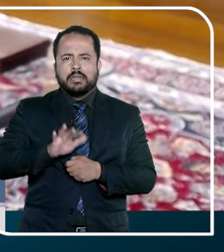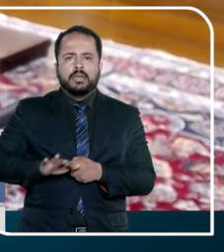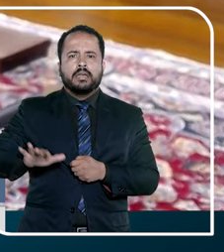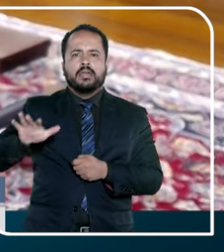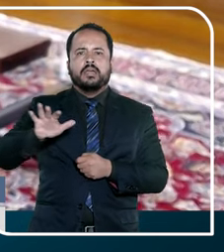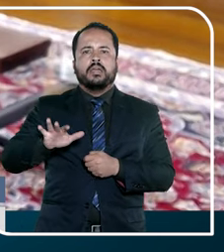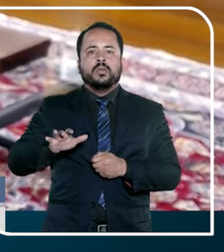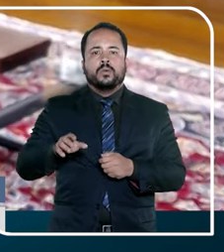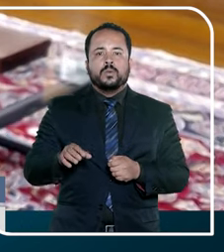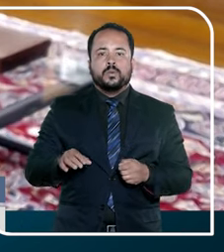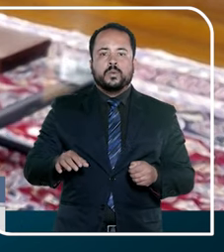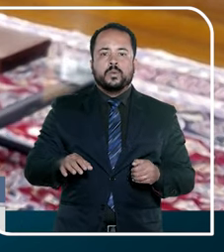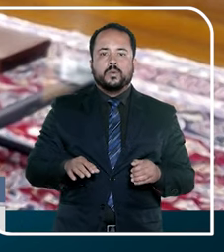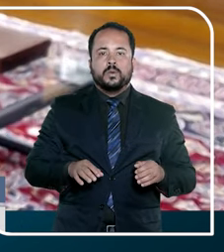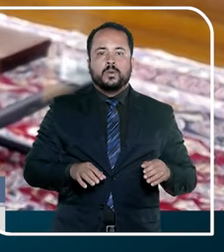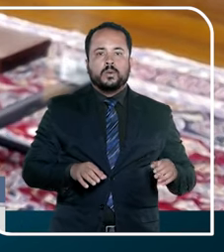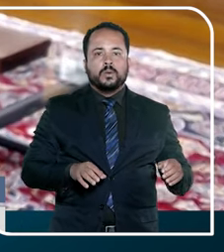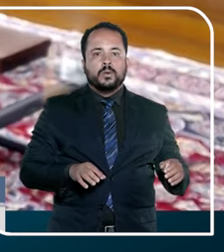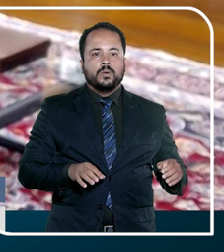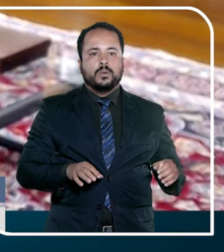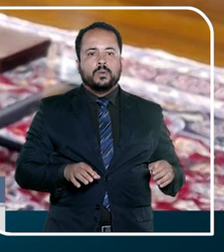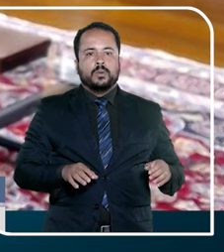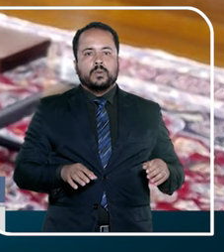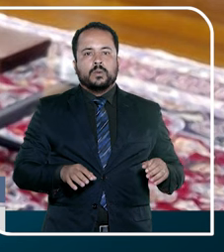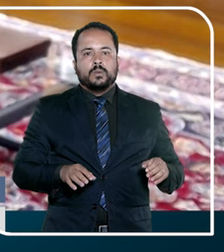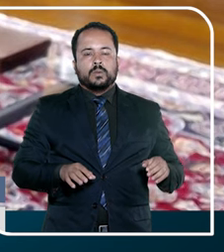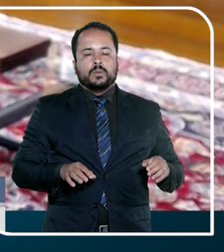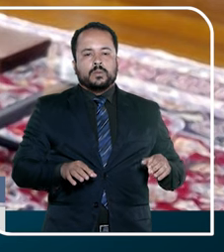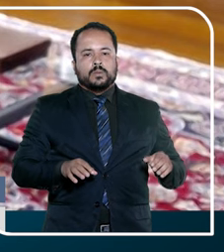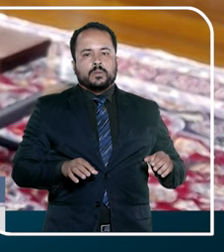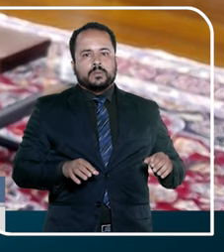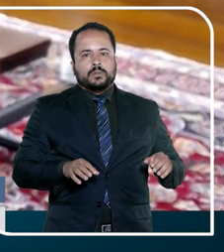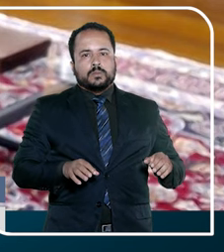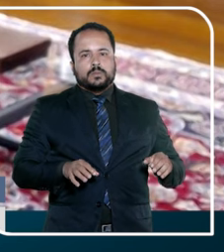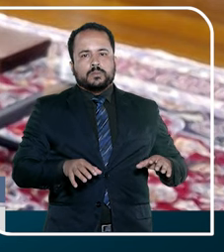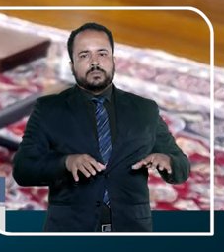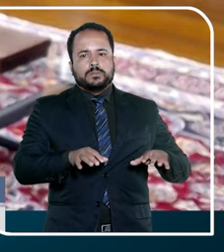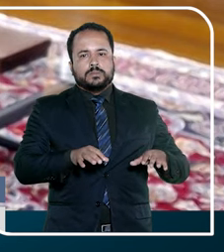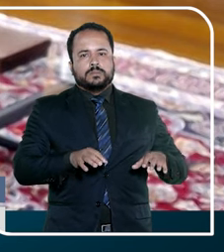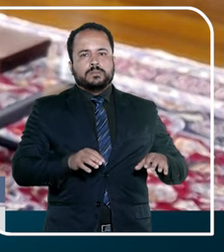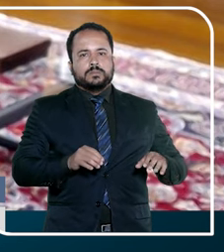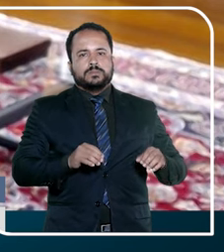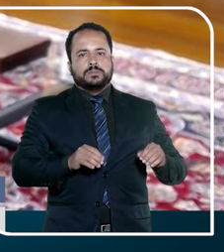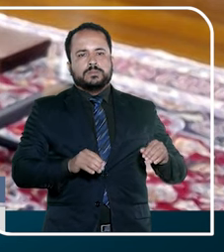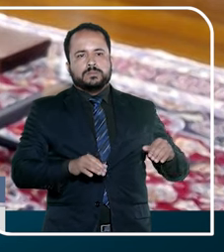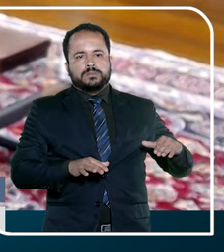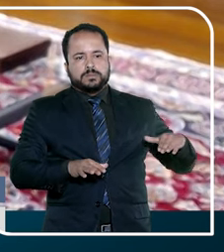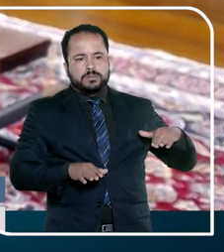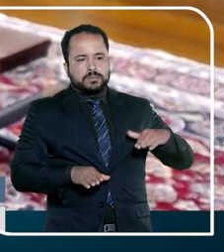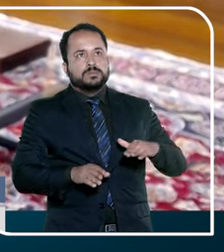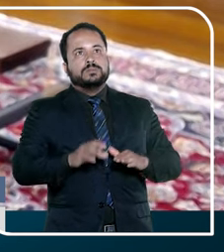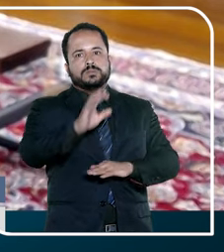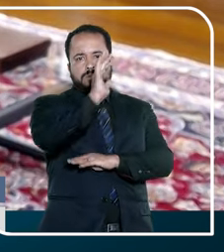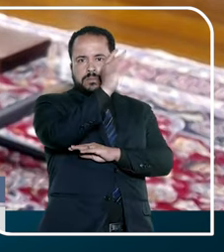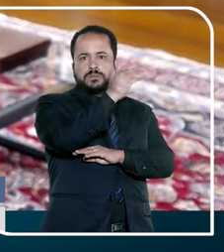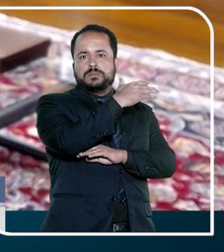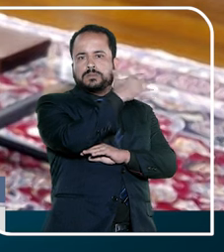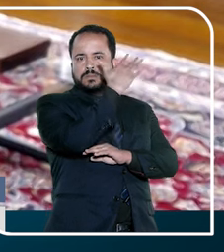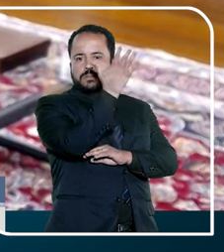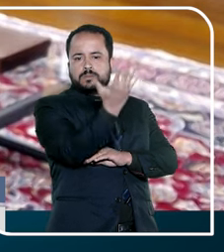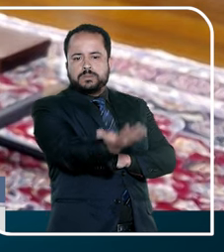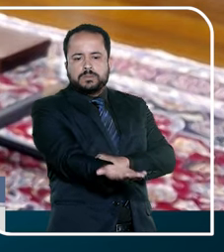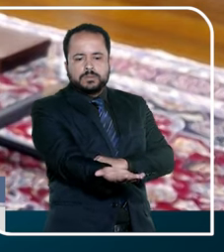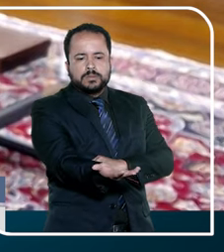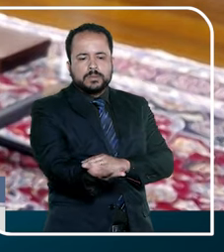1 m e deu com uma um Aposto que não estava naquela área determinada